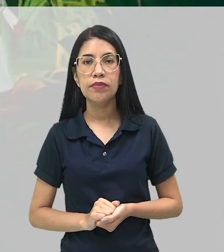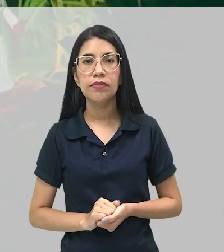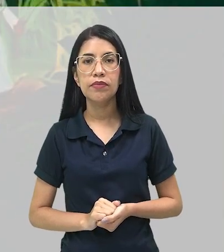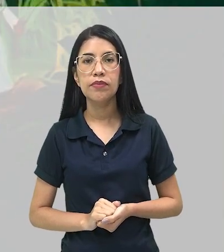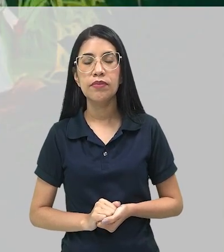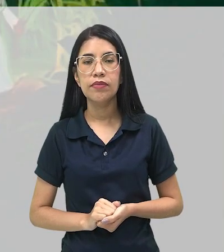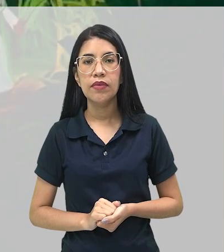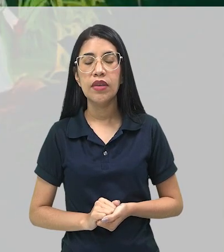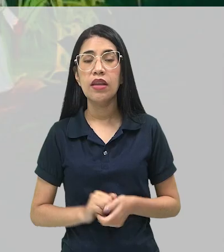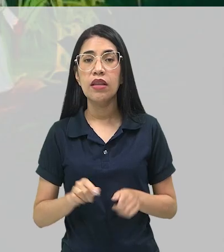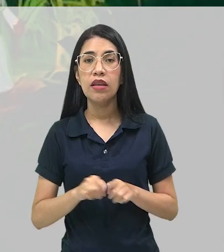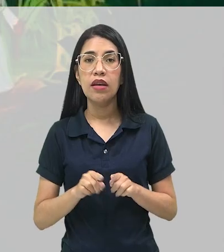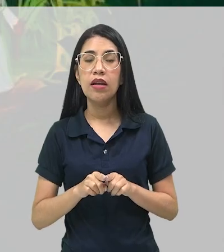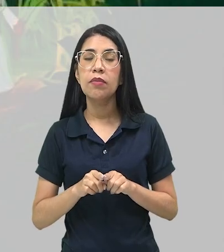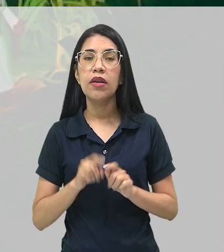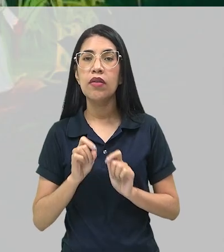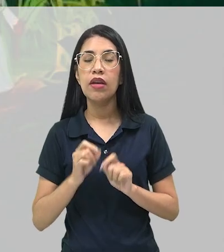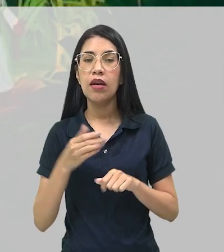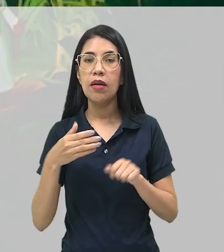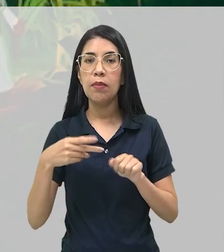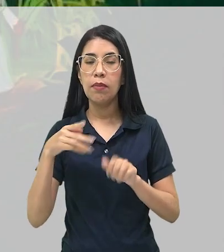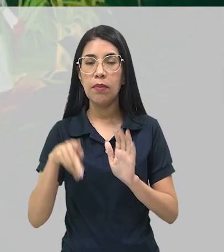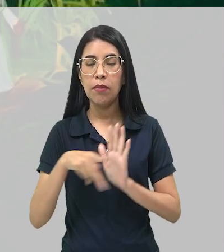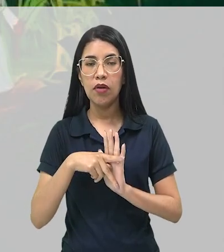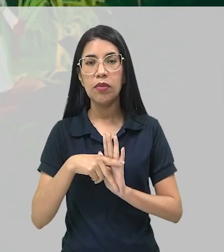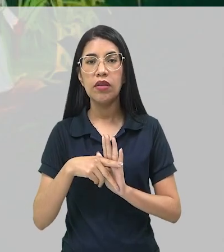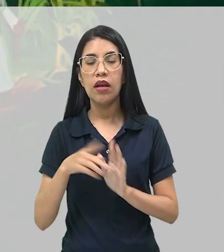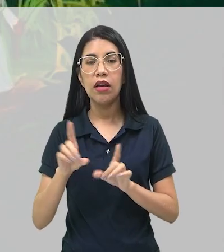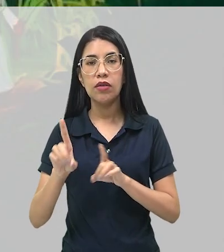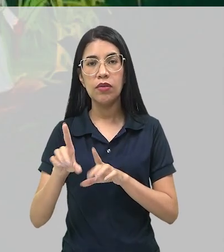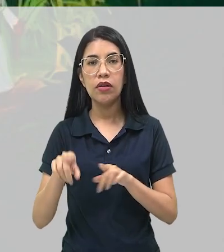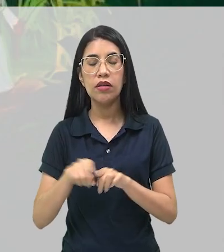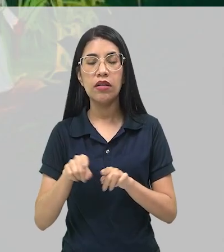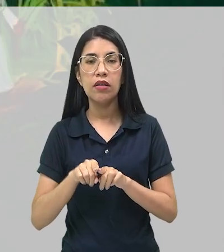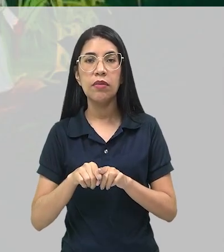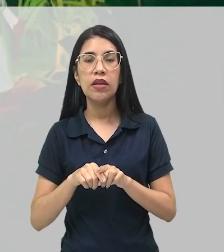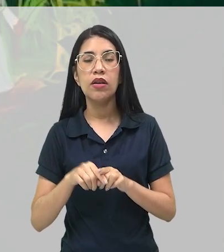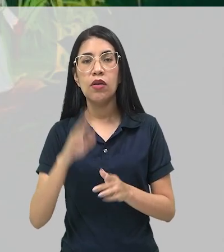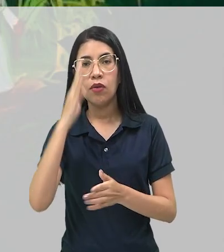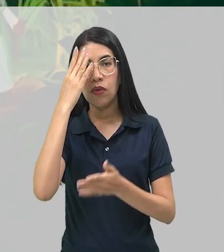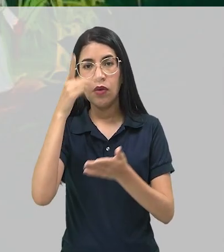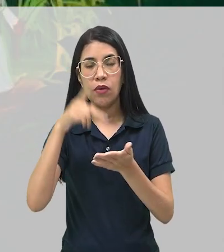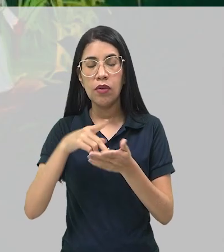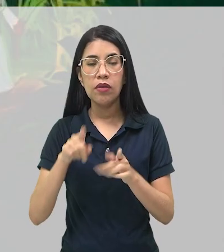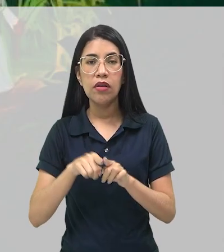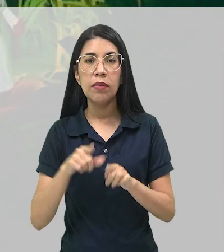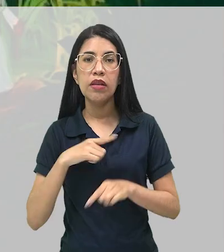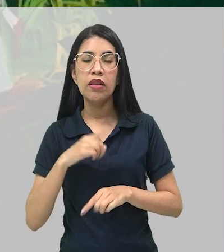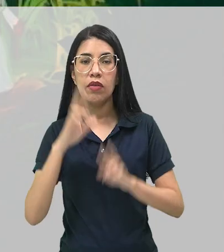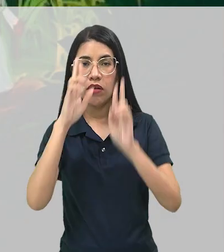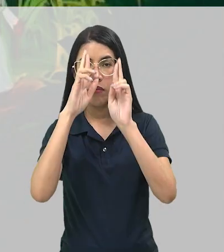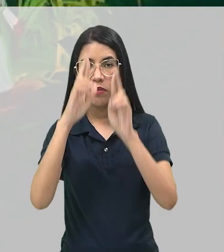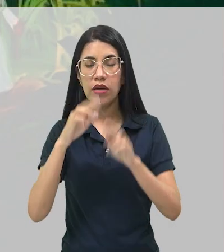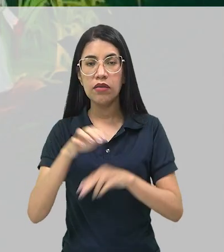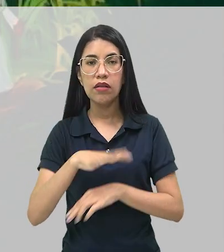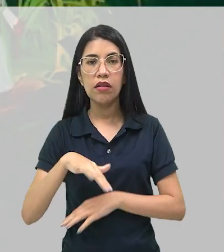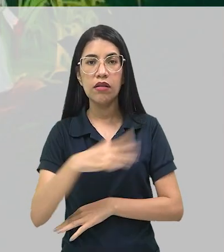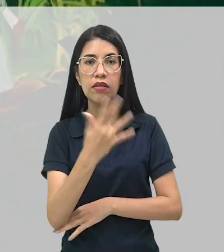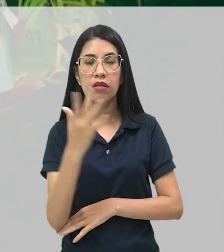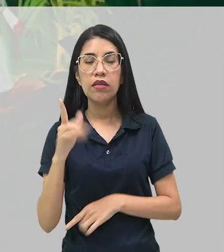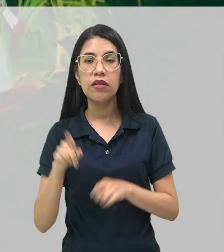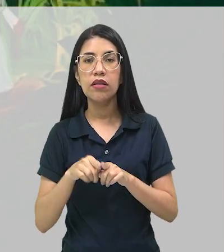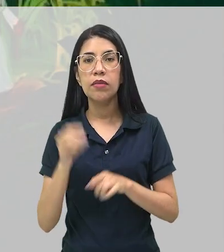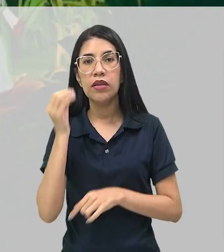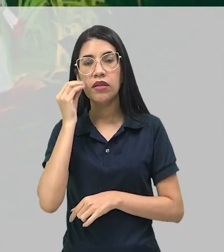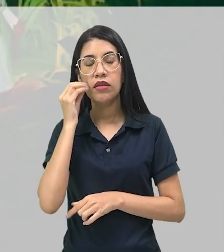Daime, como parte da sua doutrina. Aqui, os dogmas incluem o respeito pela natureza e a busca por